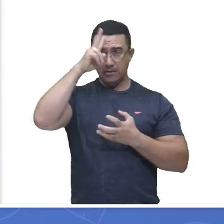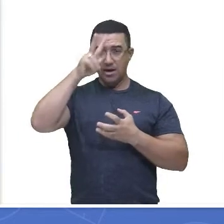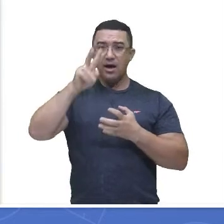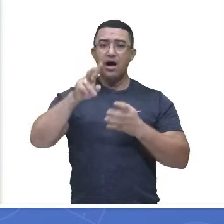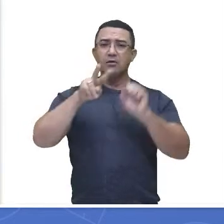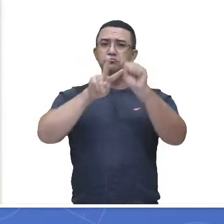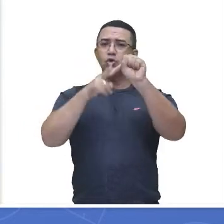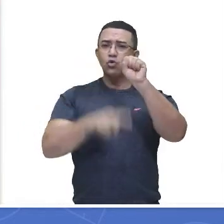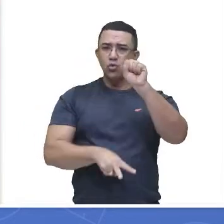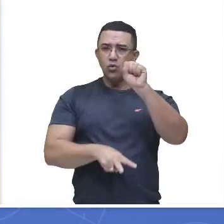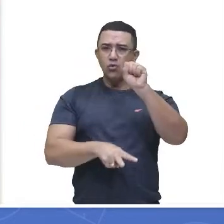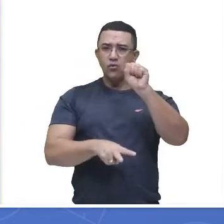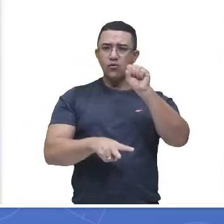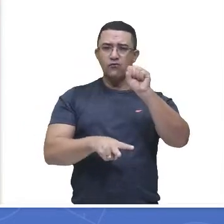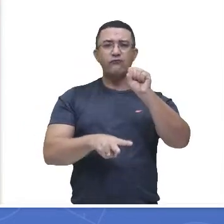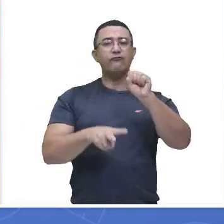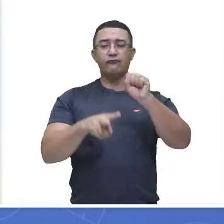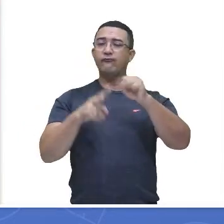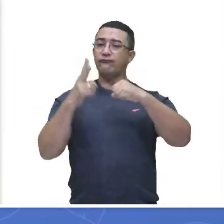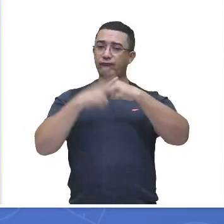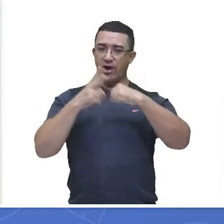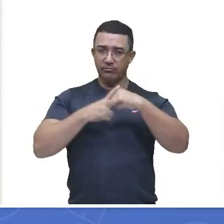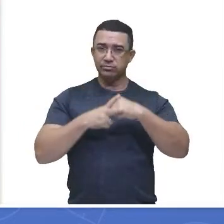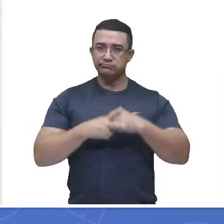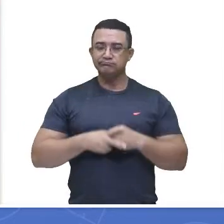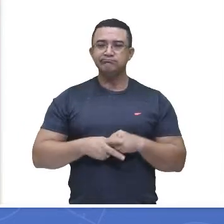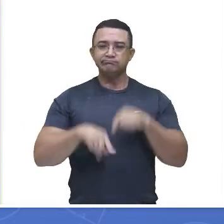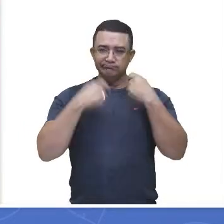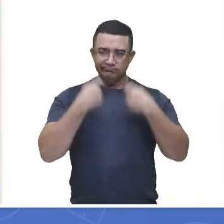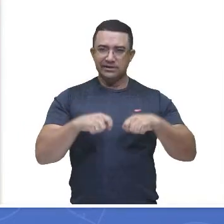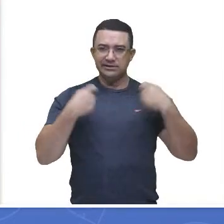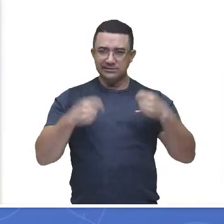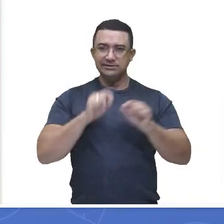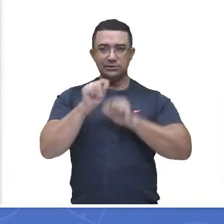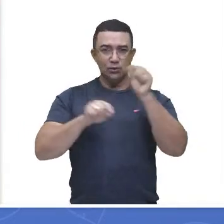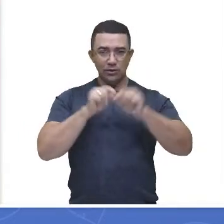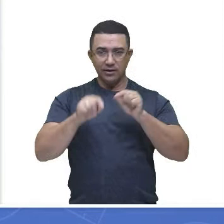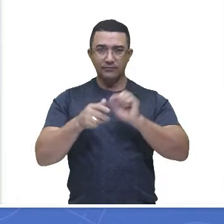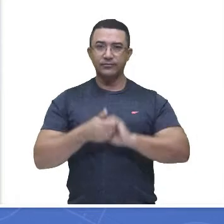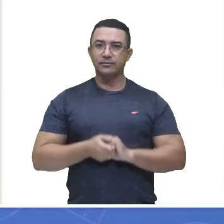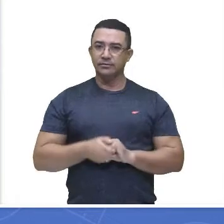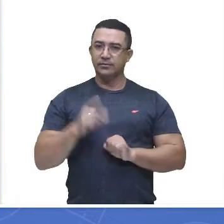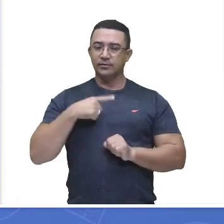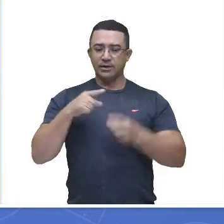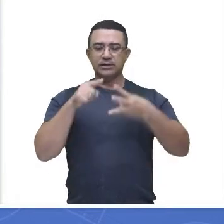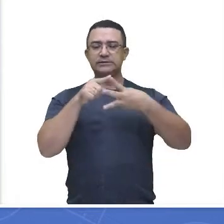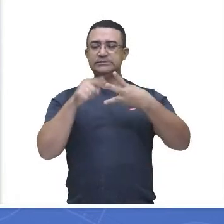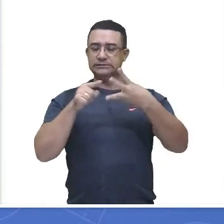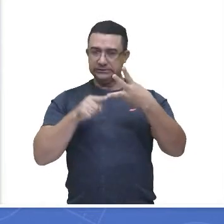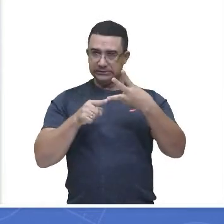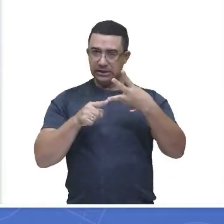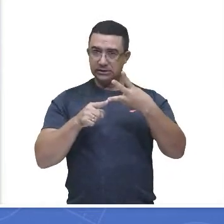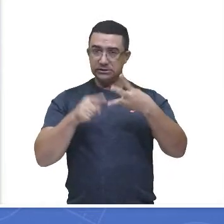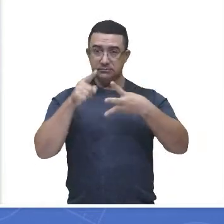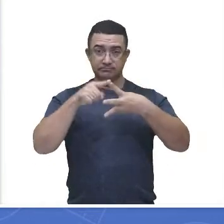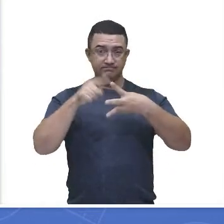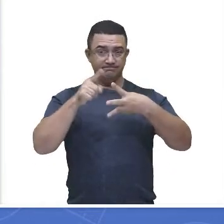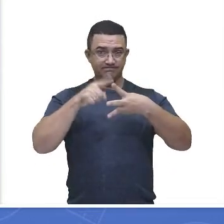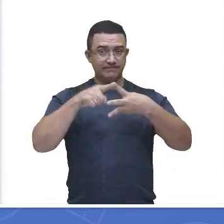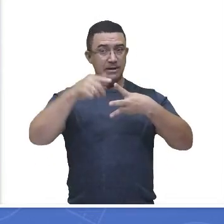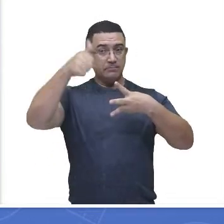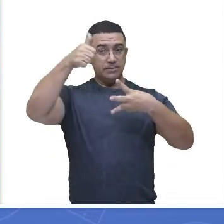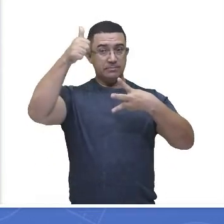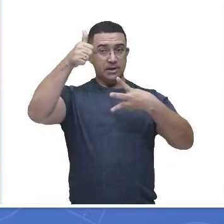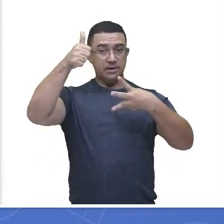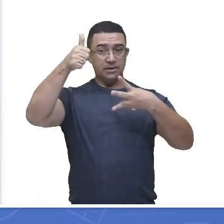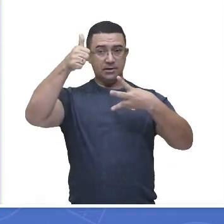conjugar verbo, é sempre interessante a gente lembrar que existem 3 conjugações. Verbos de primeira conjugação, que são